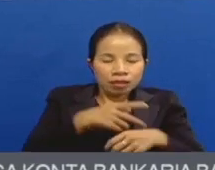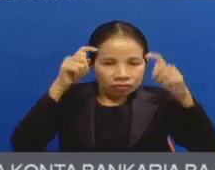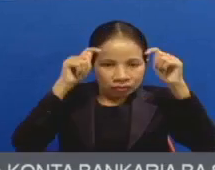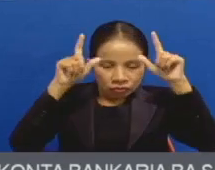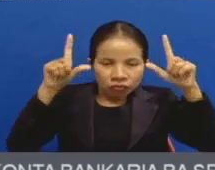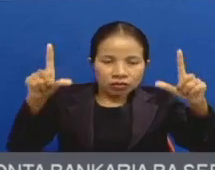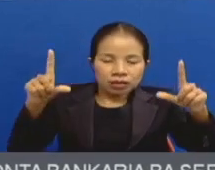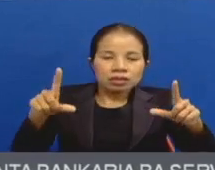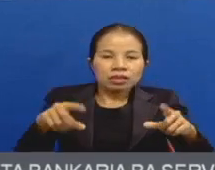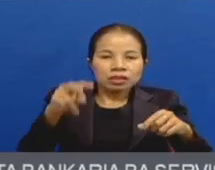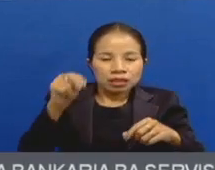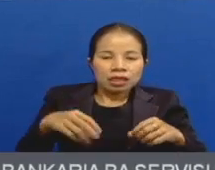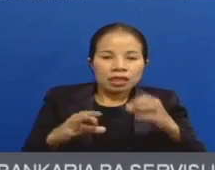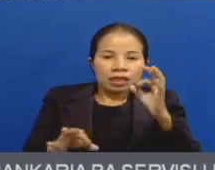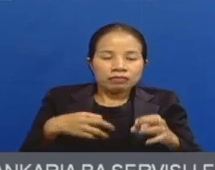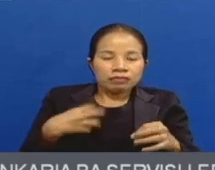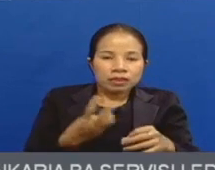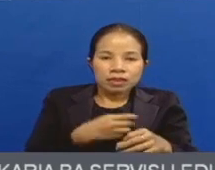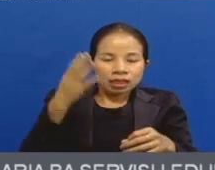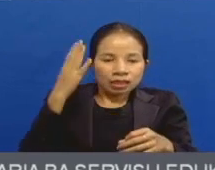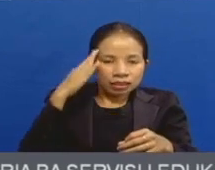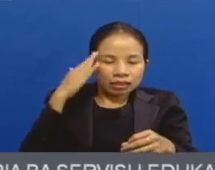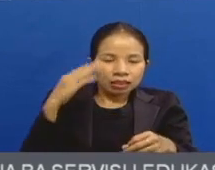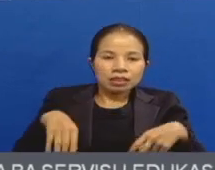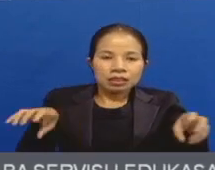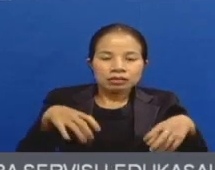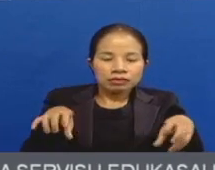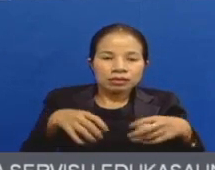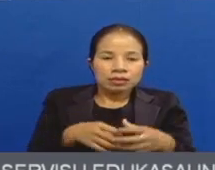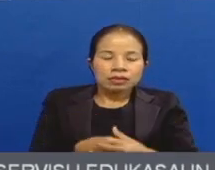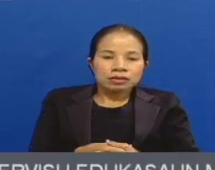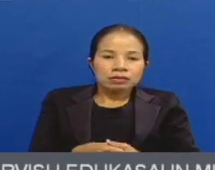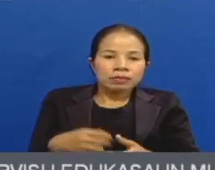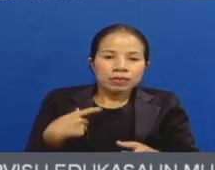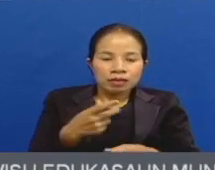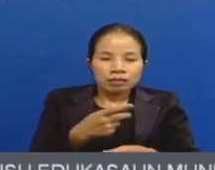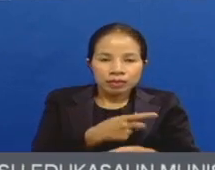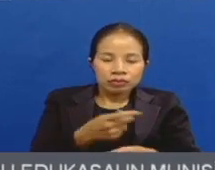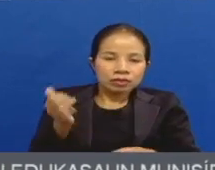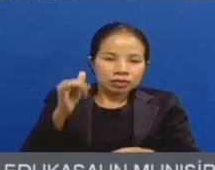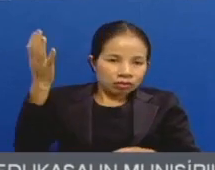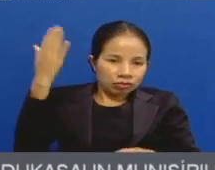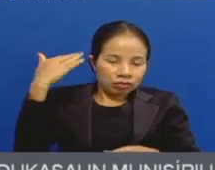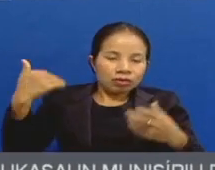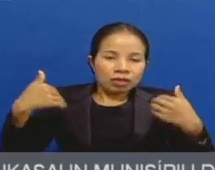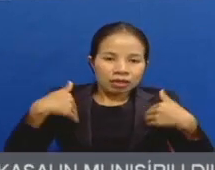Ninian mas ke ita tene kata kia mandato legislatura Sira Liuba ita ia